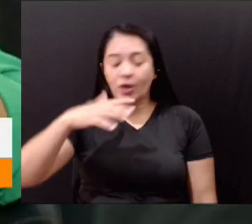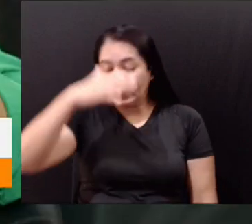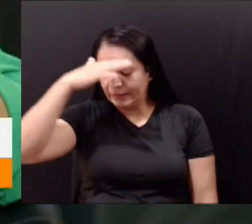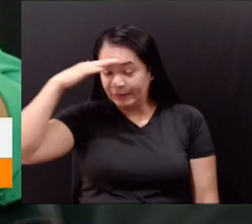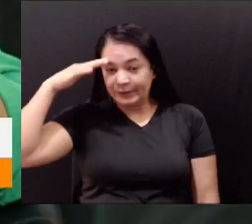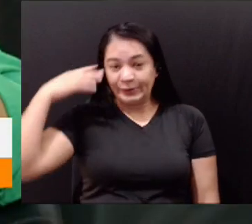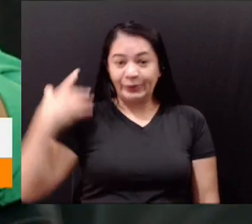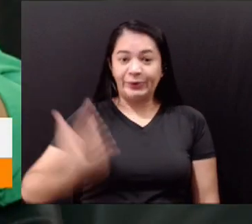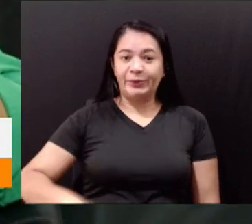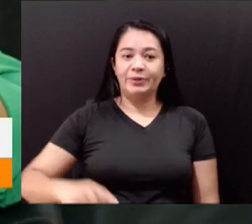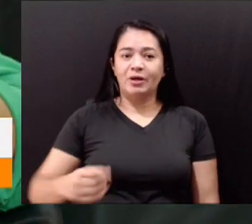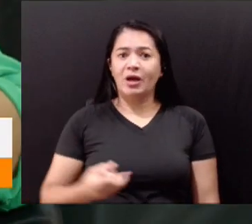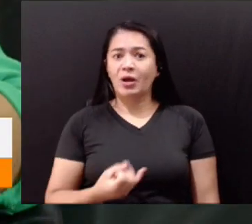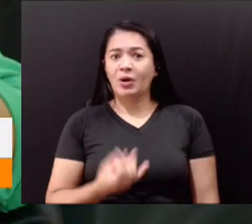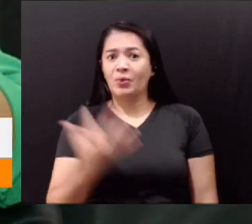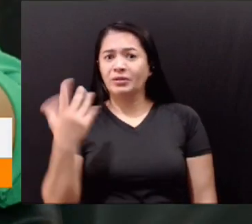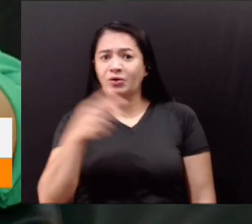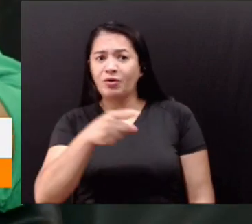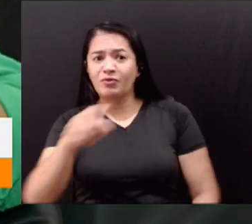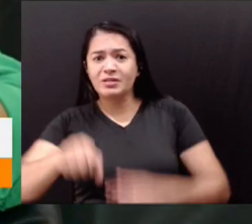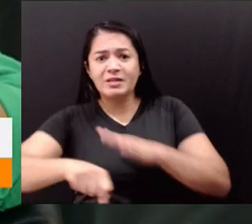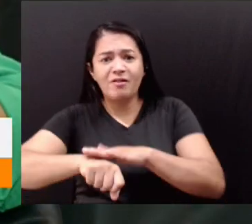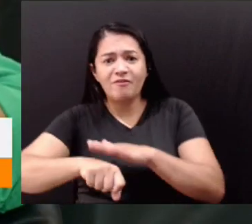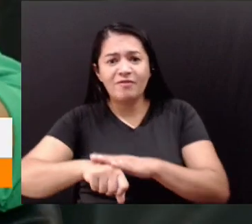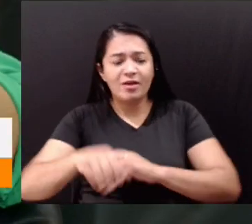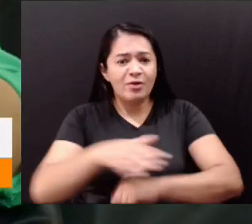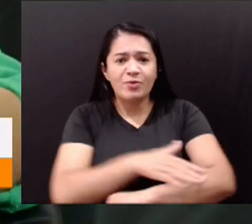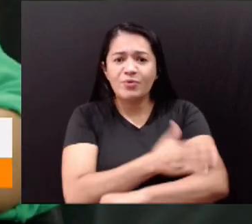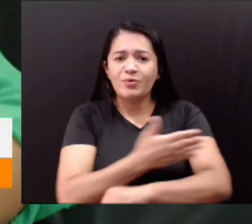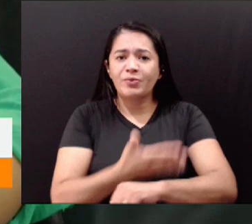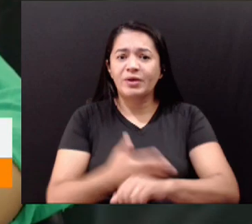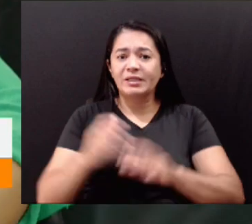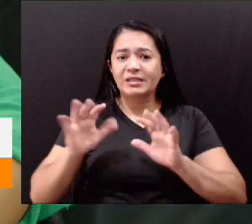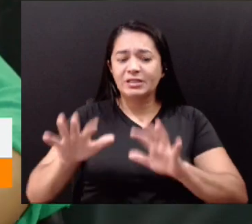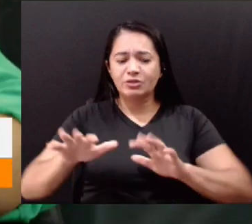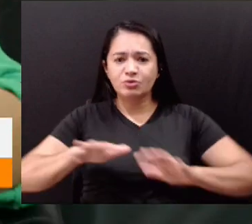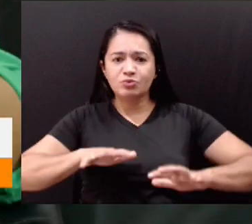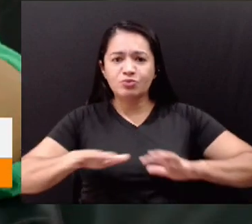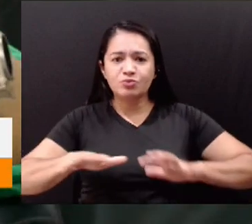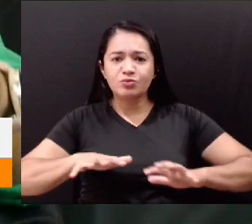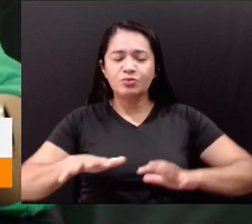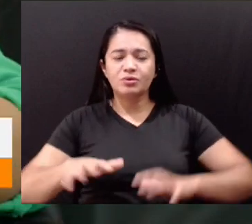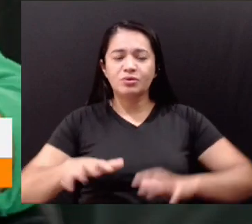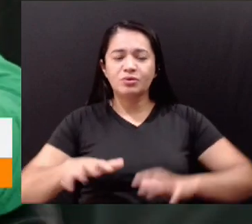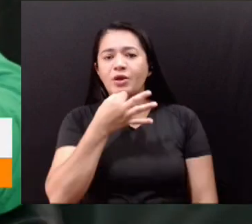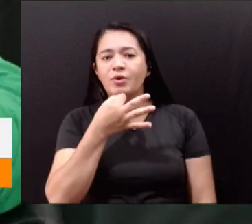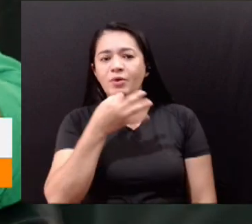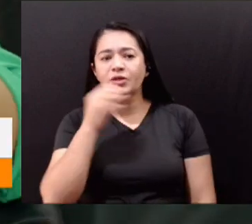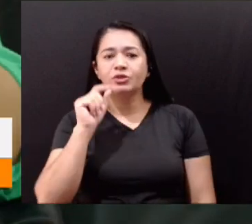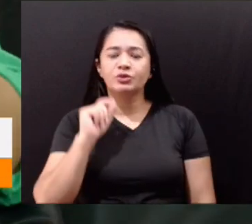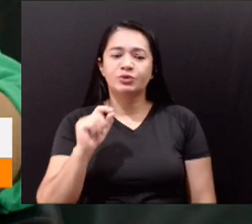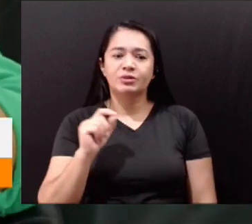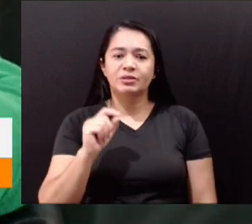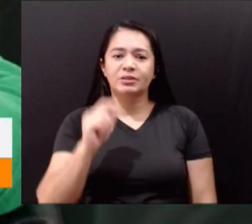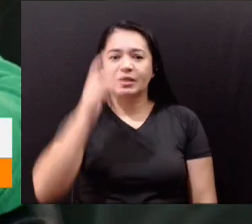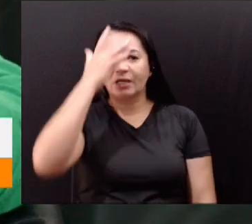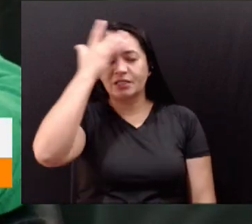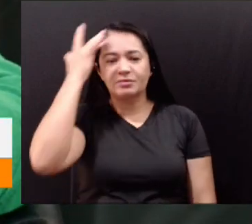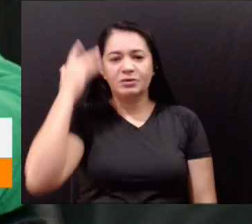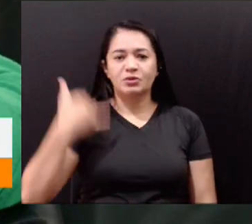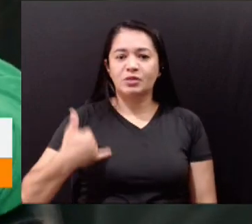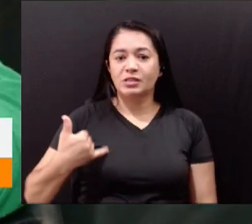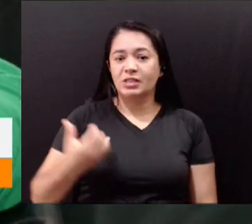você fez durante o dia", e é isso que nos move, né. uhum, E eu acredito que pessoal 60 a mais, pessoal que está se